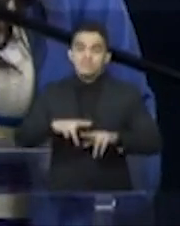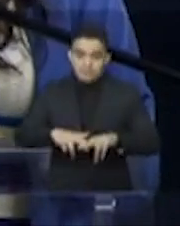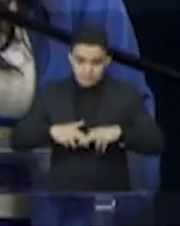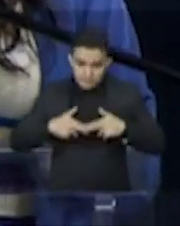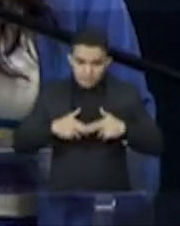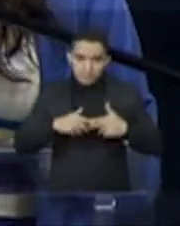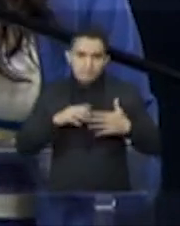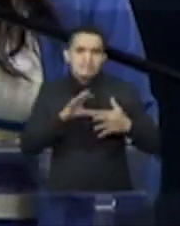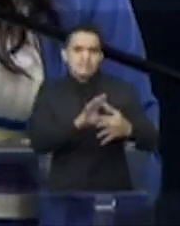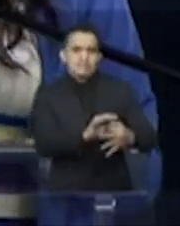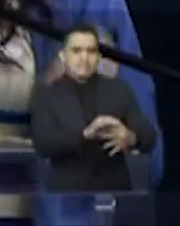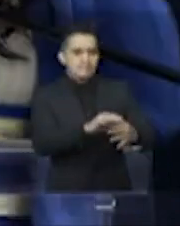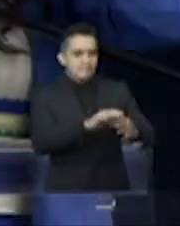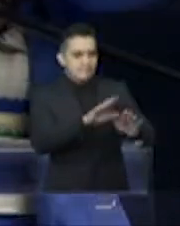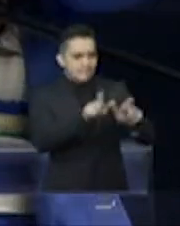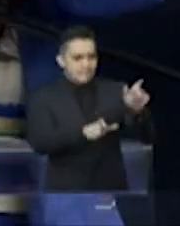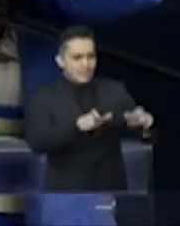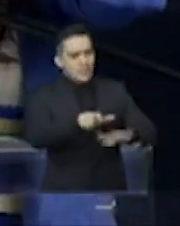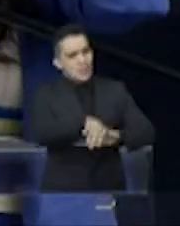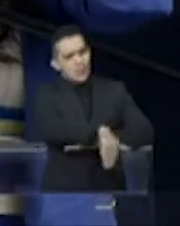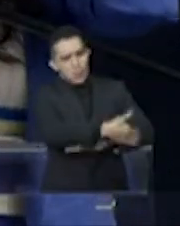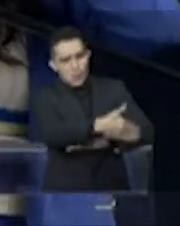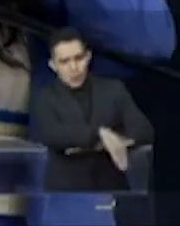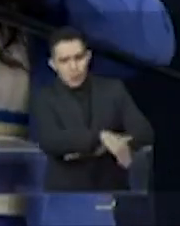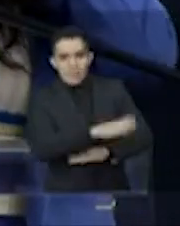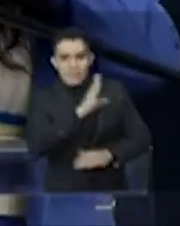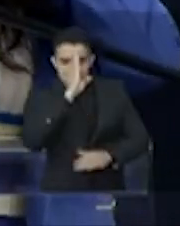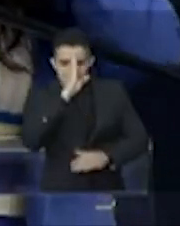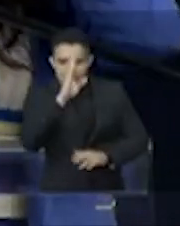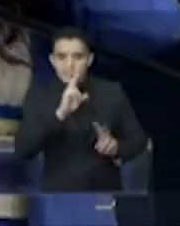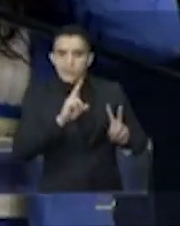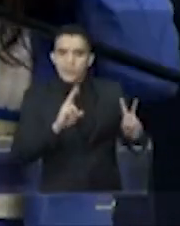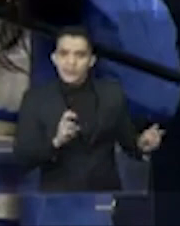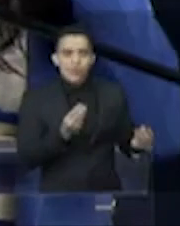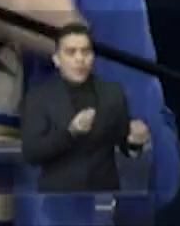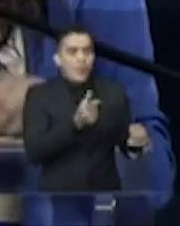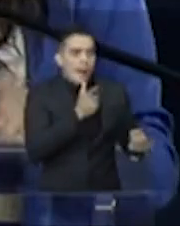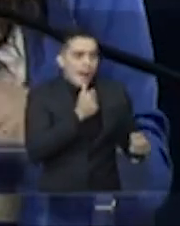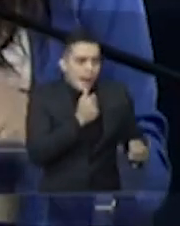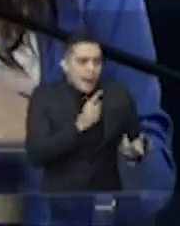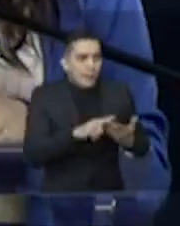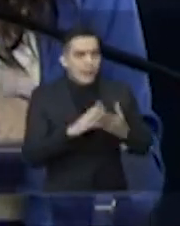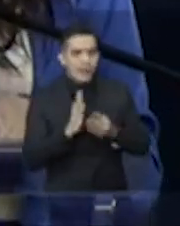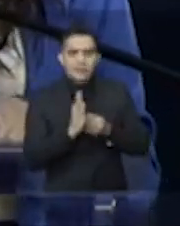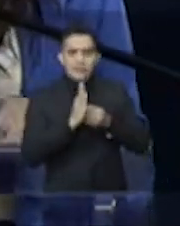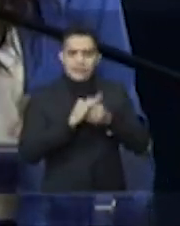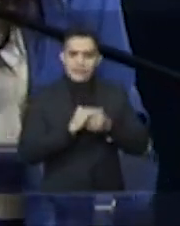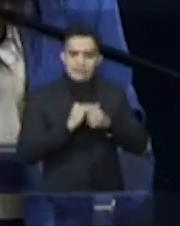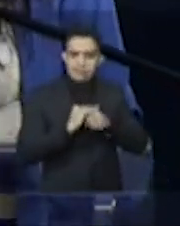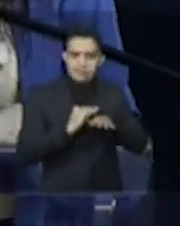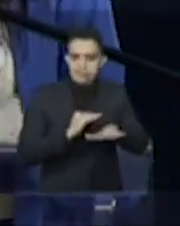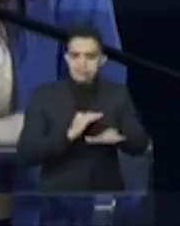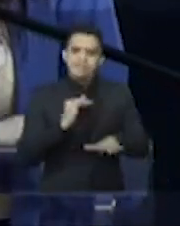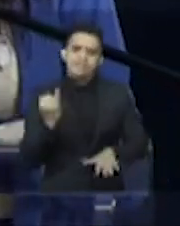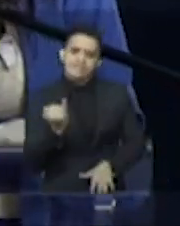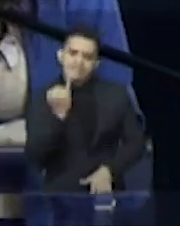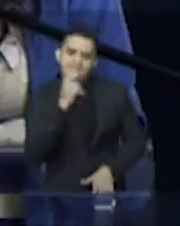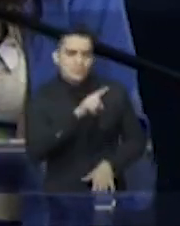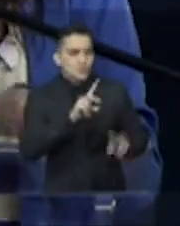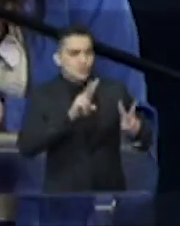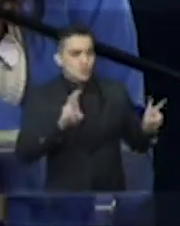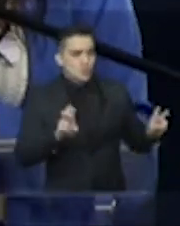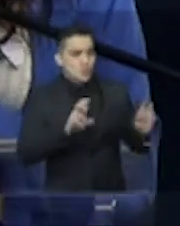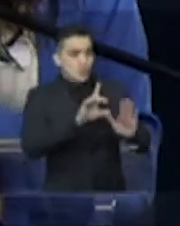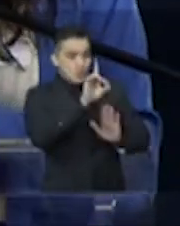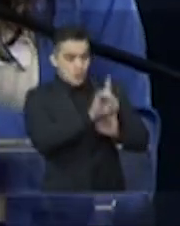refere ao direito ao saneamento, especialmente abastecimento de água e esgotamento sanitário, pela sua absoluta essencialidade à realização do direito à